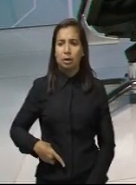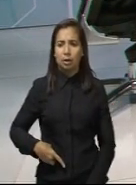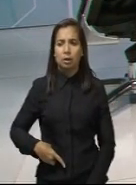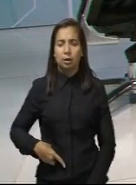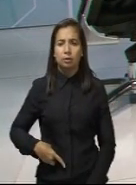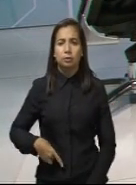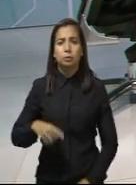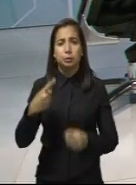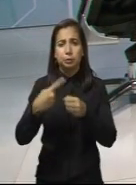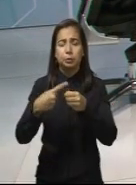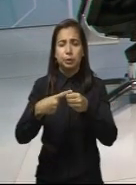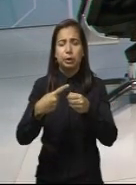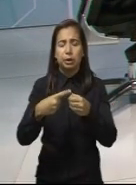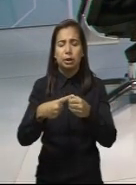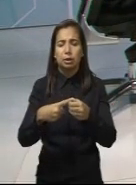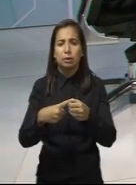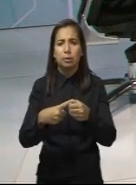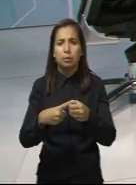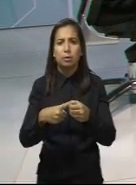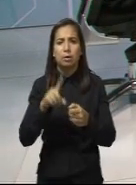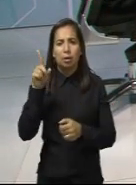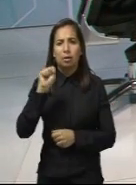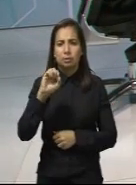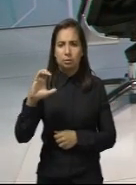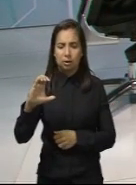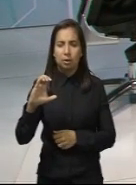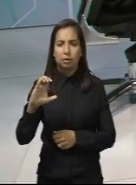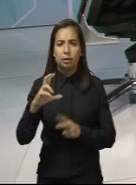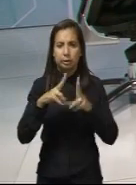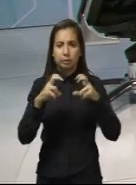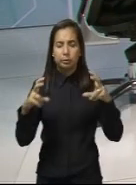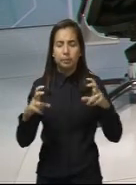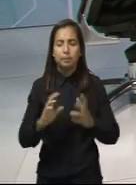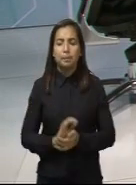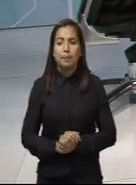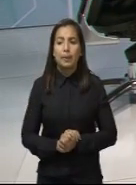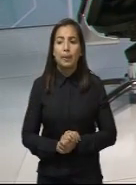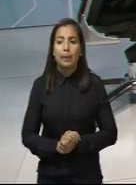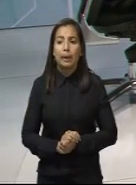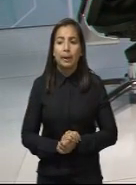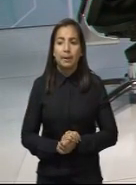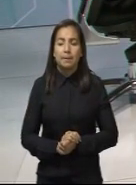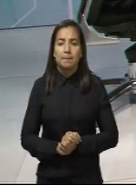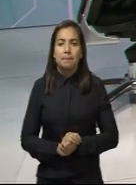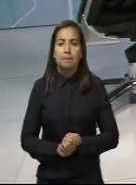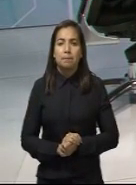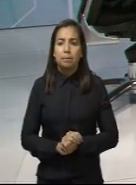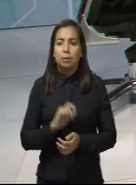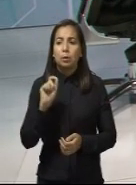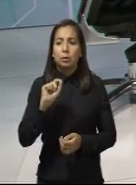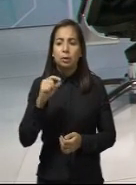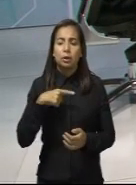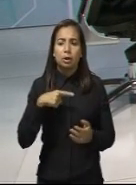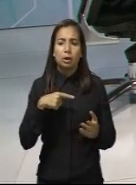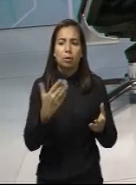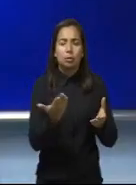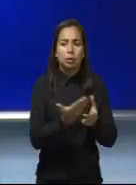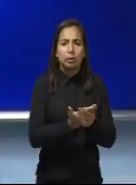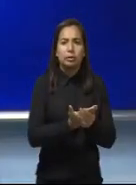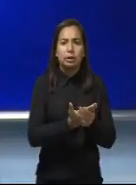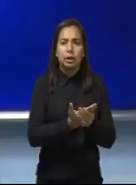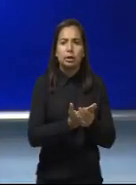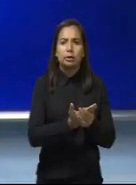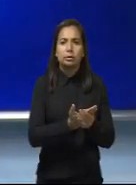cidade do interior de Santa Catarina, cujo processo João Rodrigues. dele se expirava há poucos